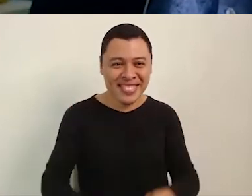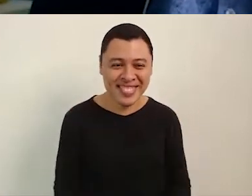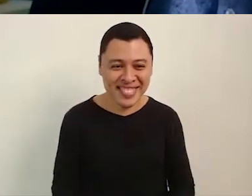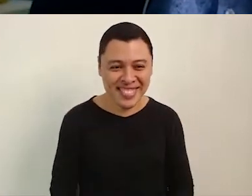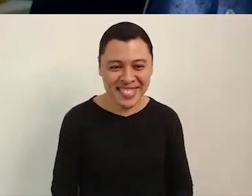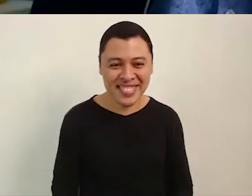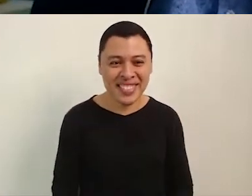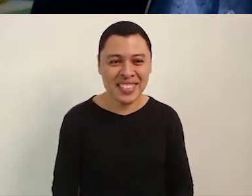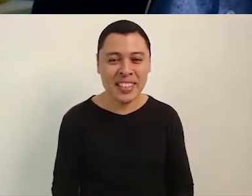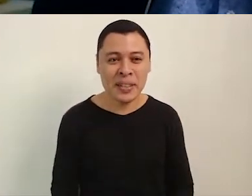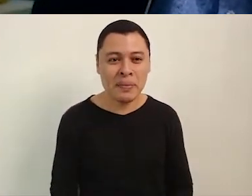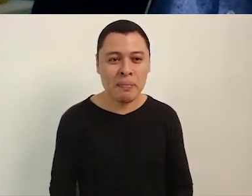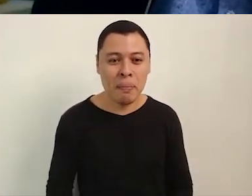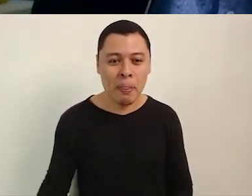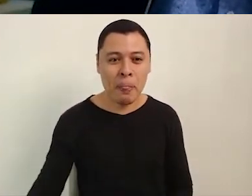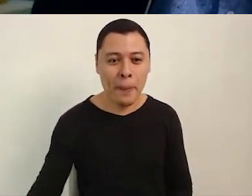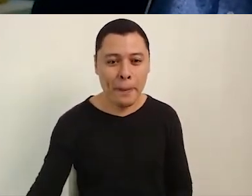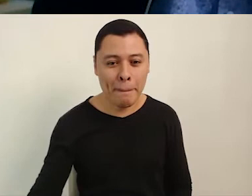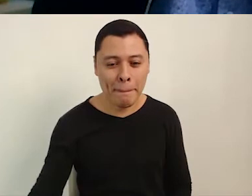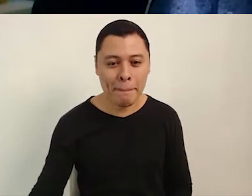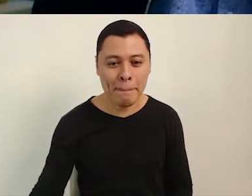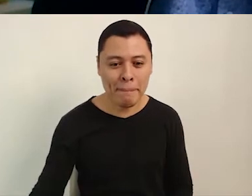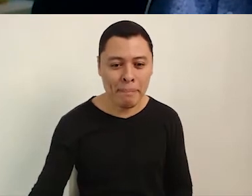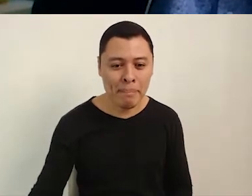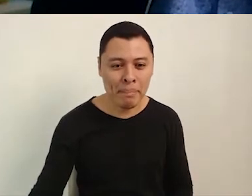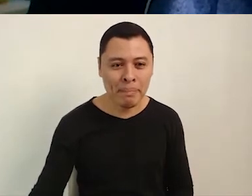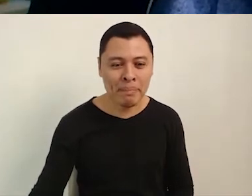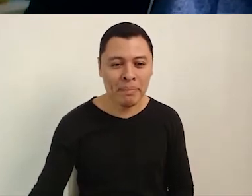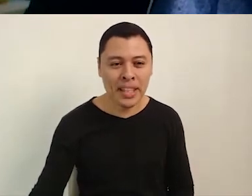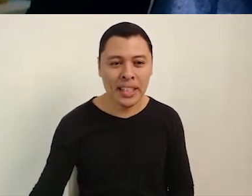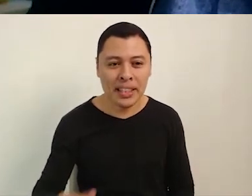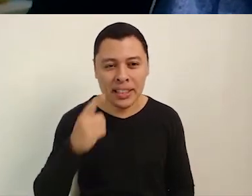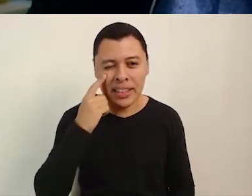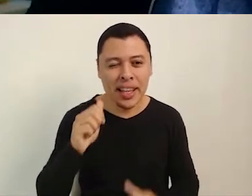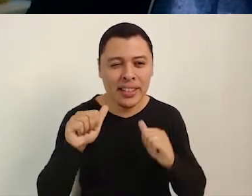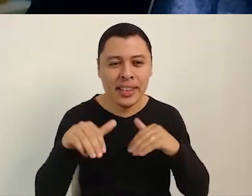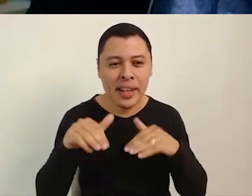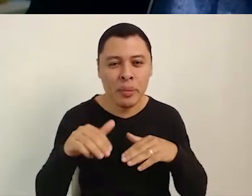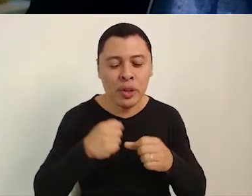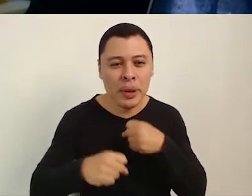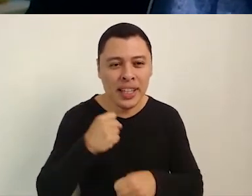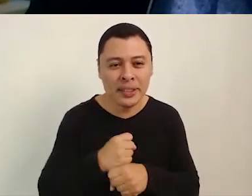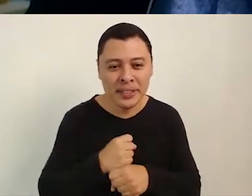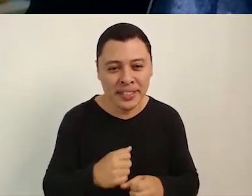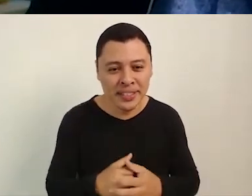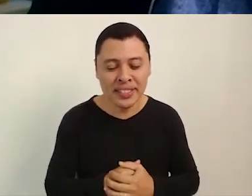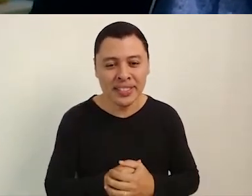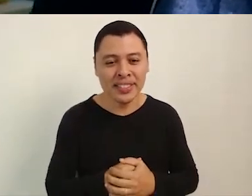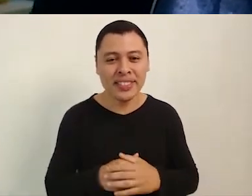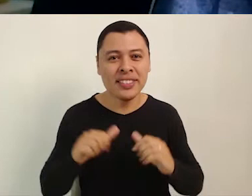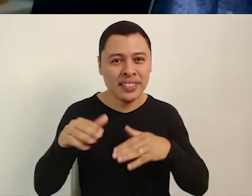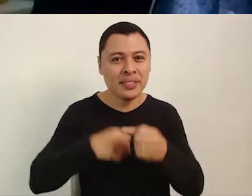Acho que ele já tá com a gente desde da primeira edição online, né? Não, Cleiton? Eu acho. Desde setembro do ano passado.